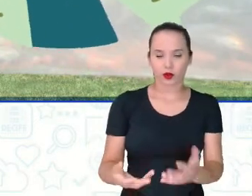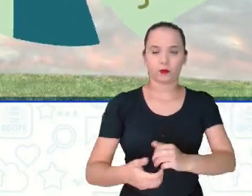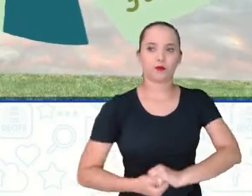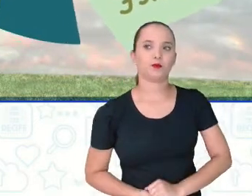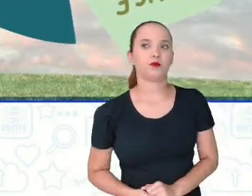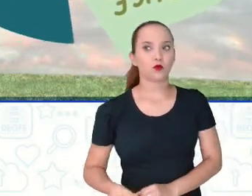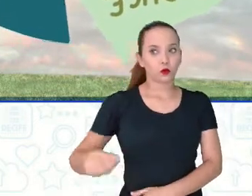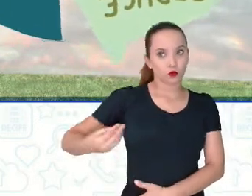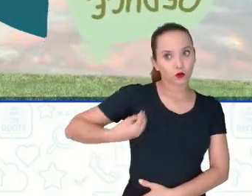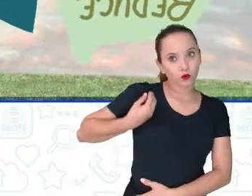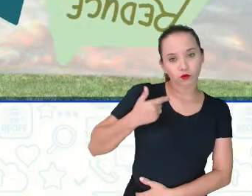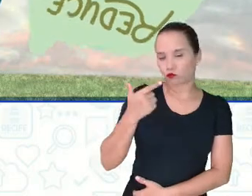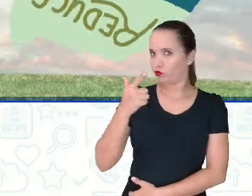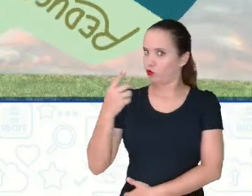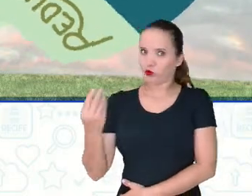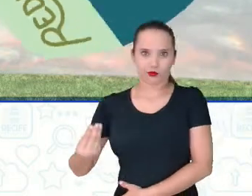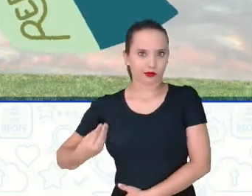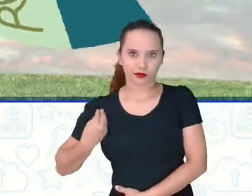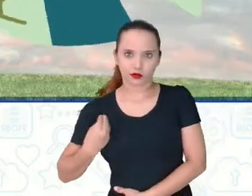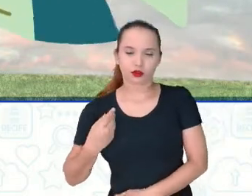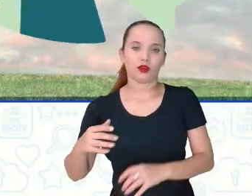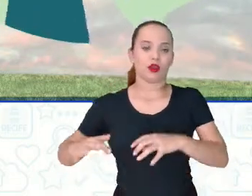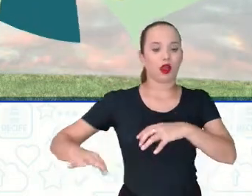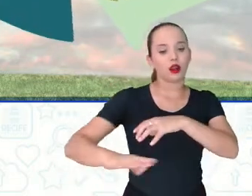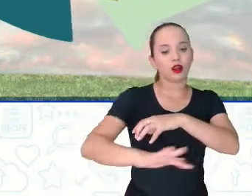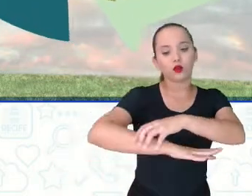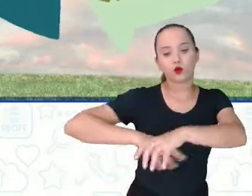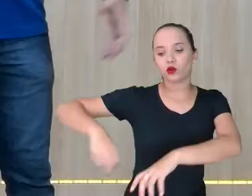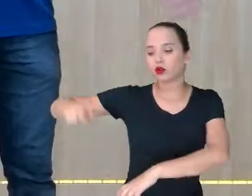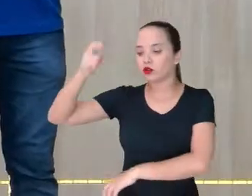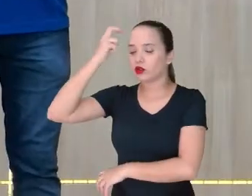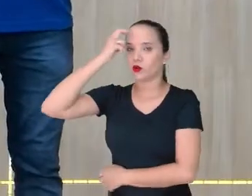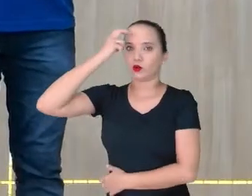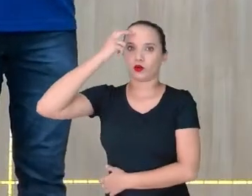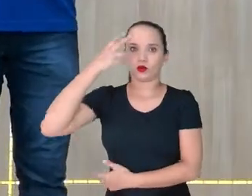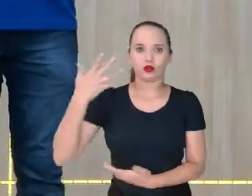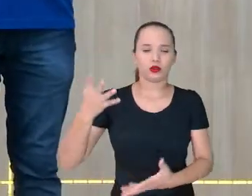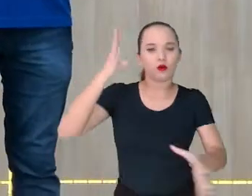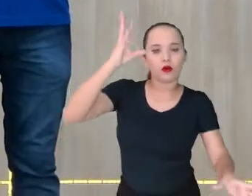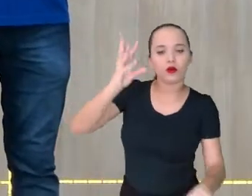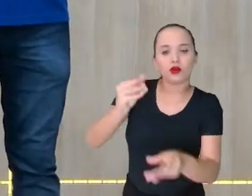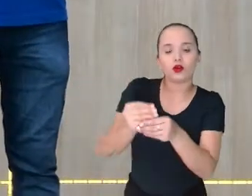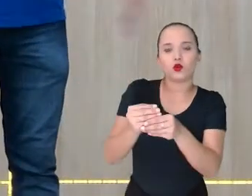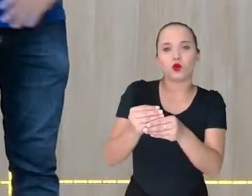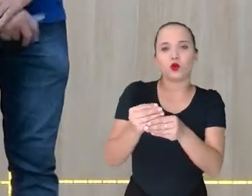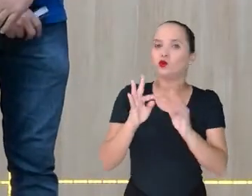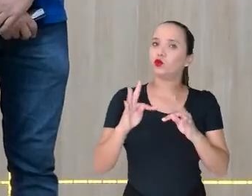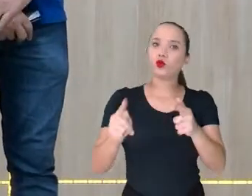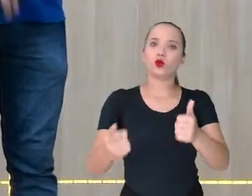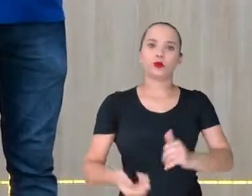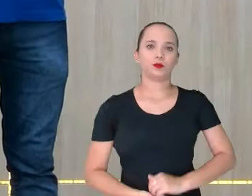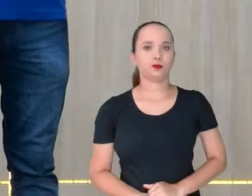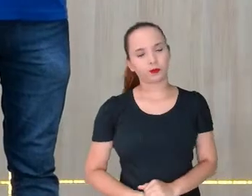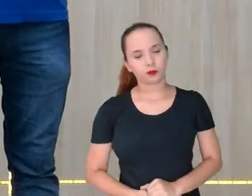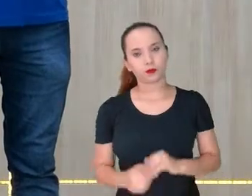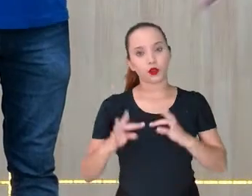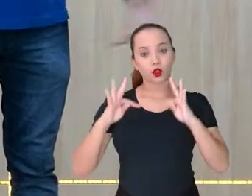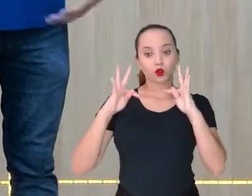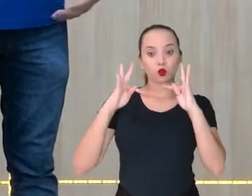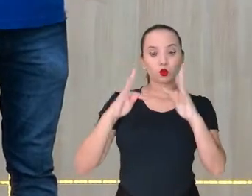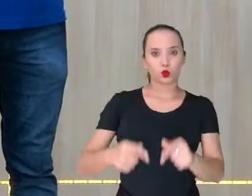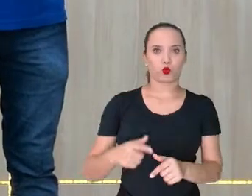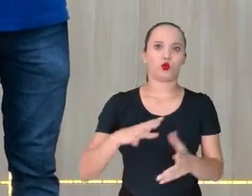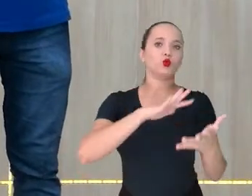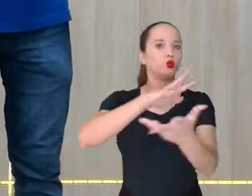não vivos. A natureza e a cultura. Veja que eu, resumidamente, tudo. Tudo que existe no